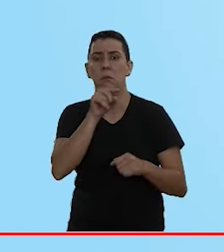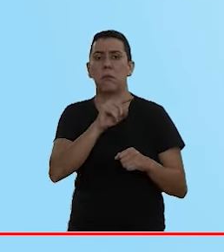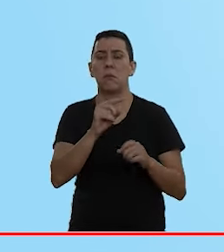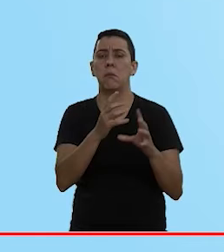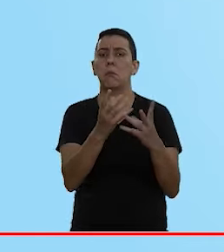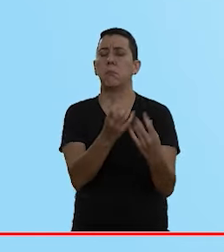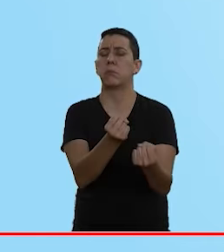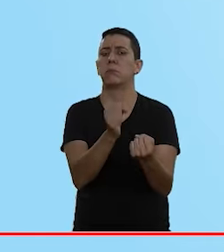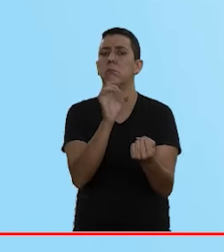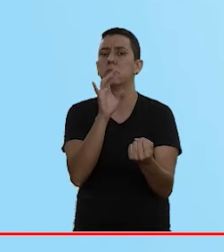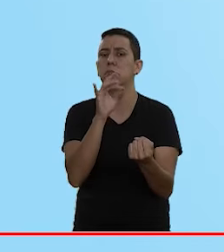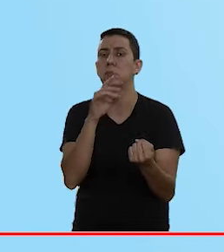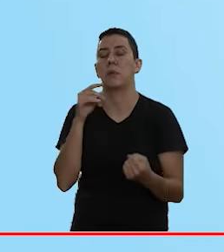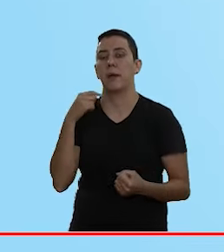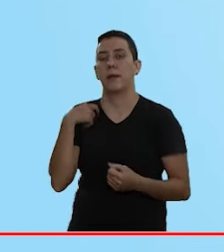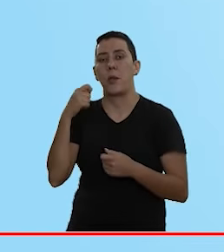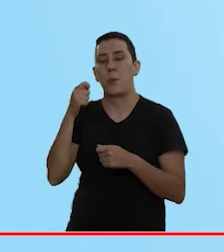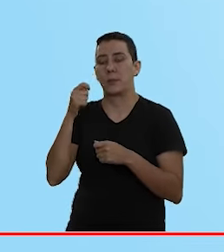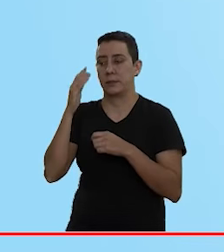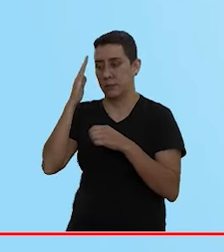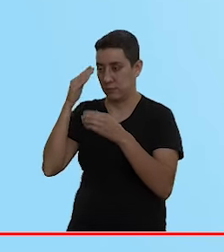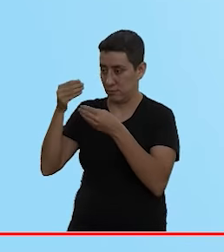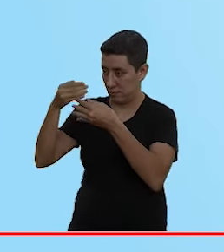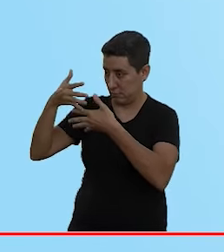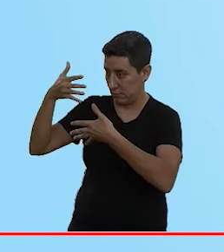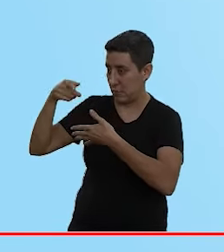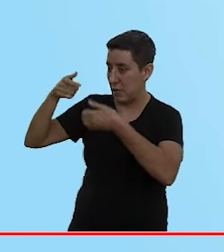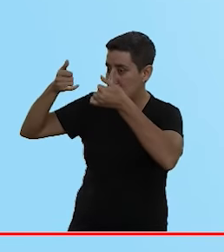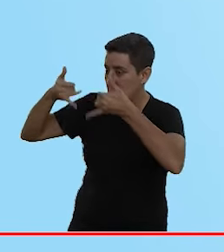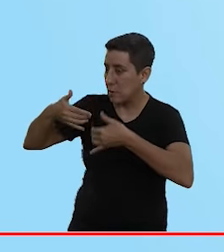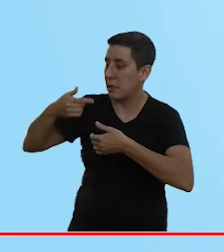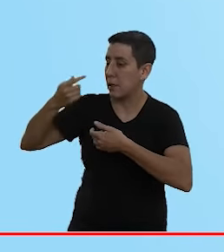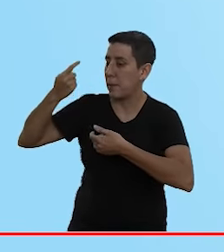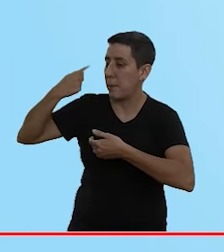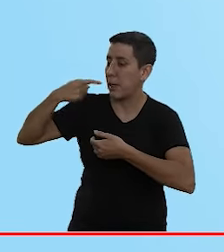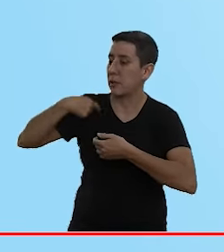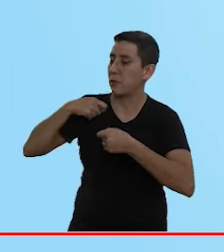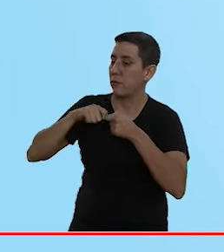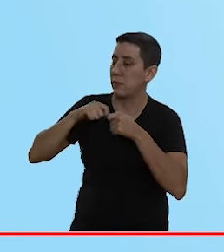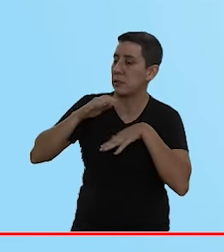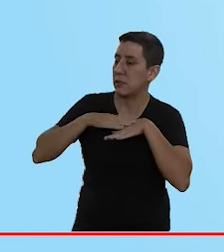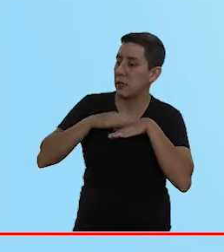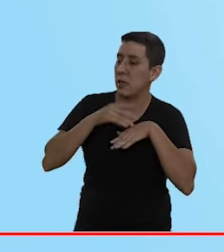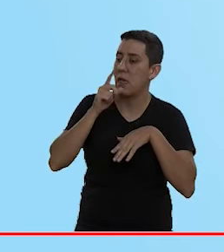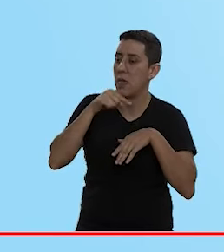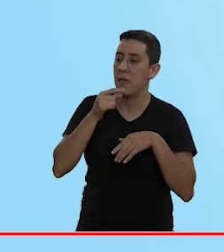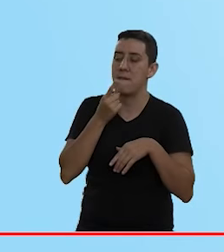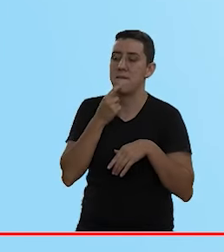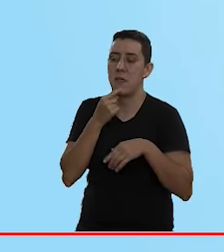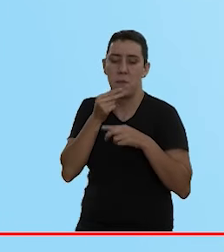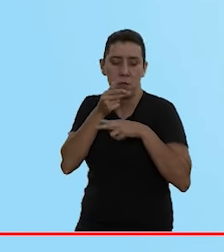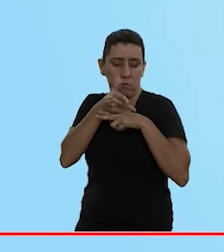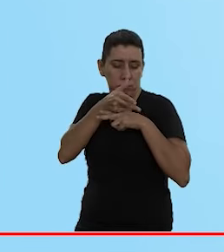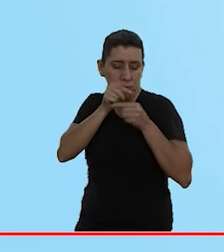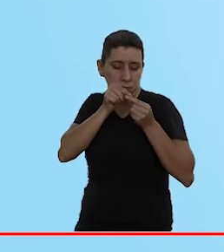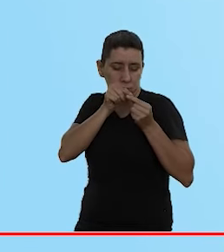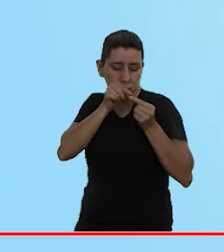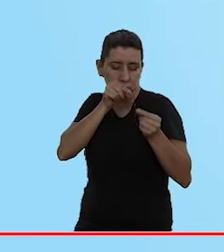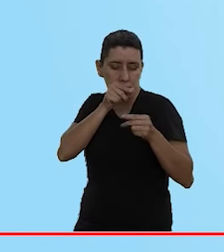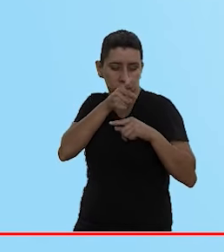se você tem algum problema específico naquele módulo. Então, ali com essa ferramenta a gente já tem o passo a passo também,